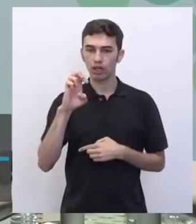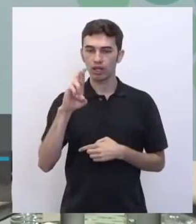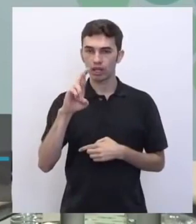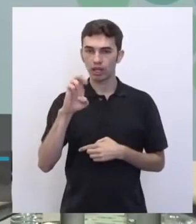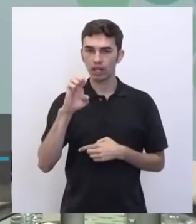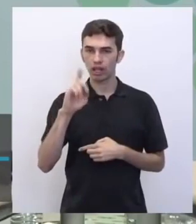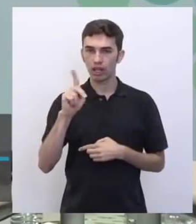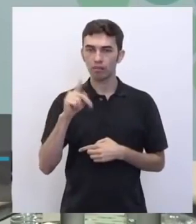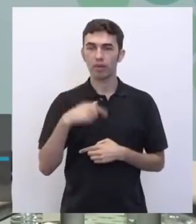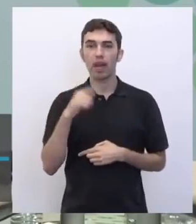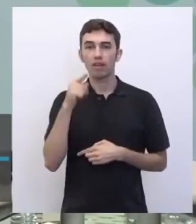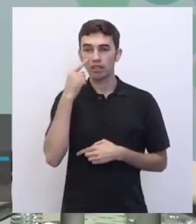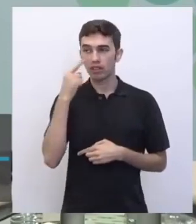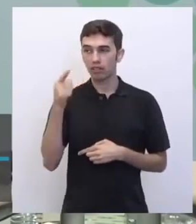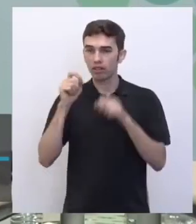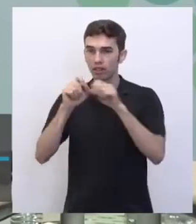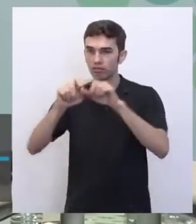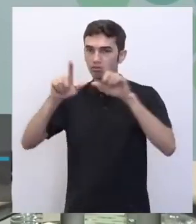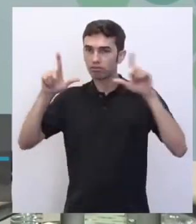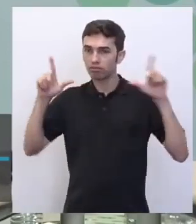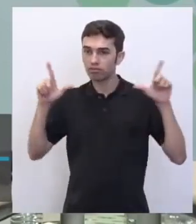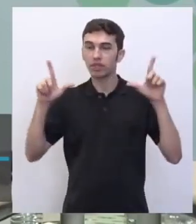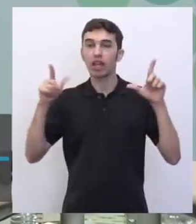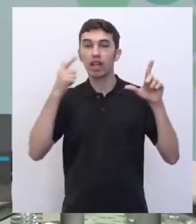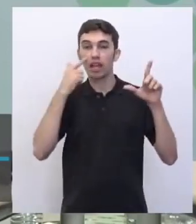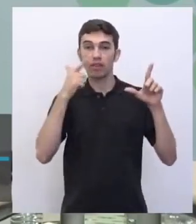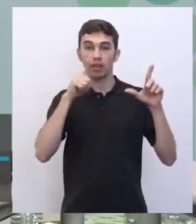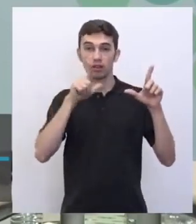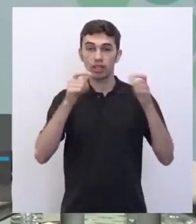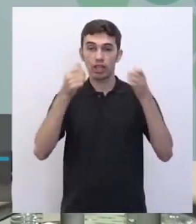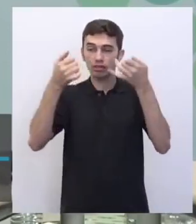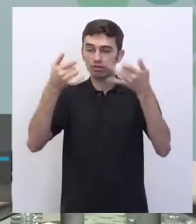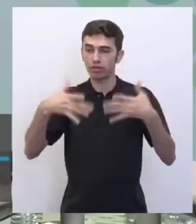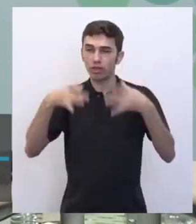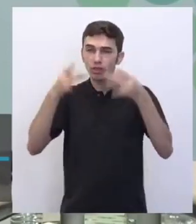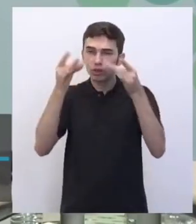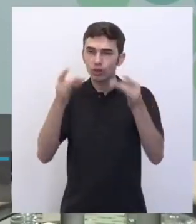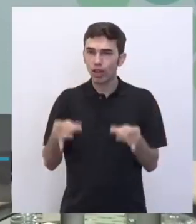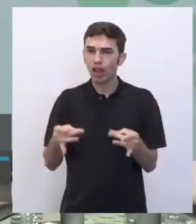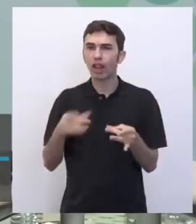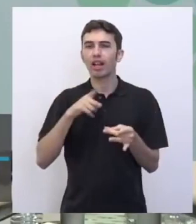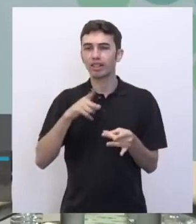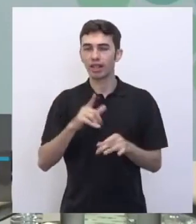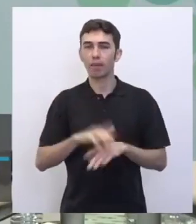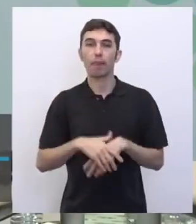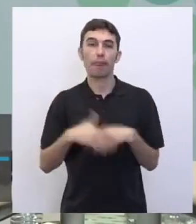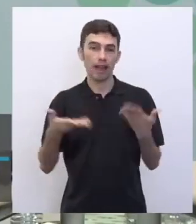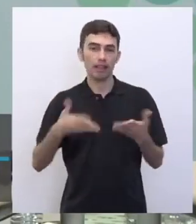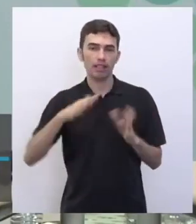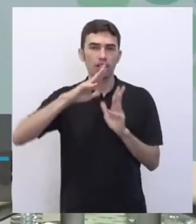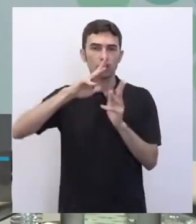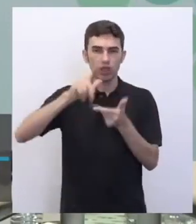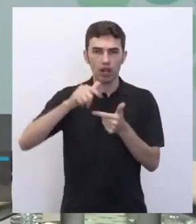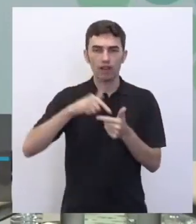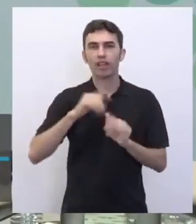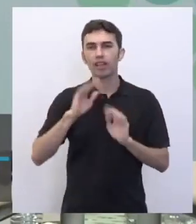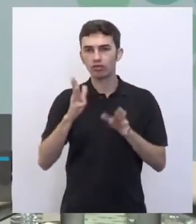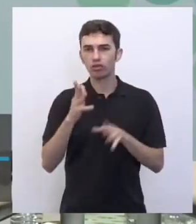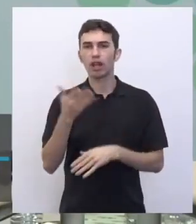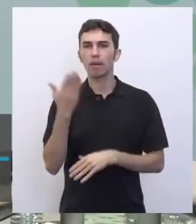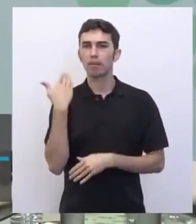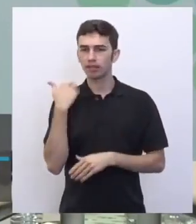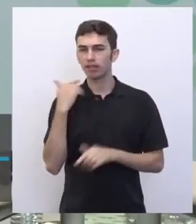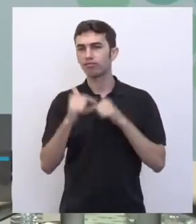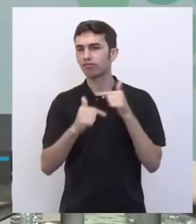acessar nessa, né, essa parte do site, vão ter todas as informações. Nós aqui na aula de geografia, nós já trabalhamos